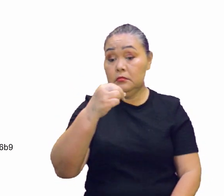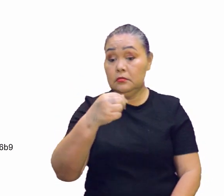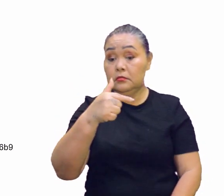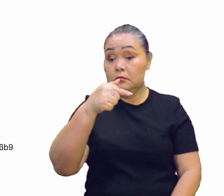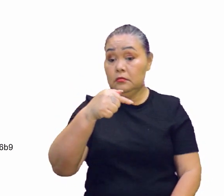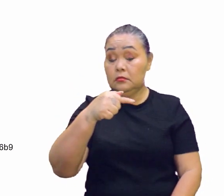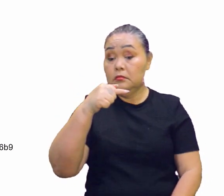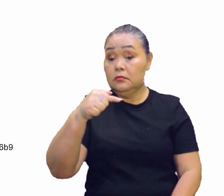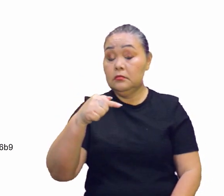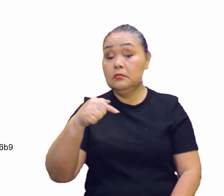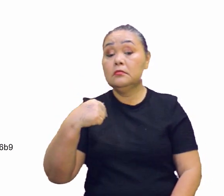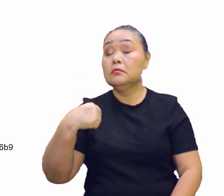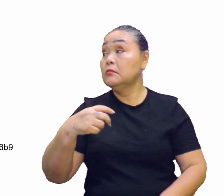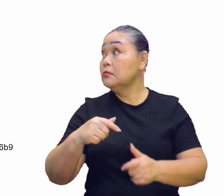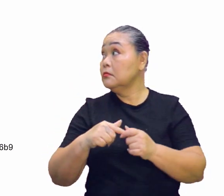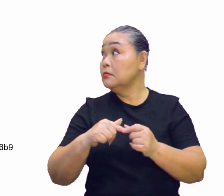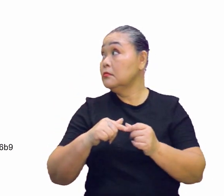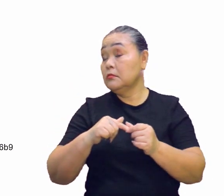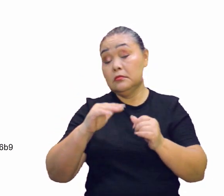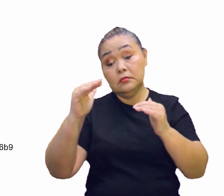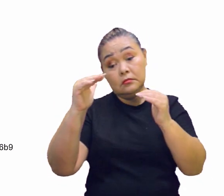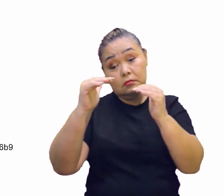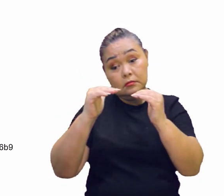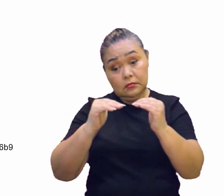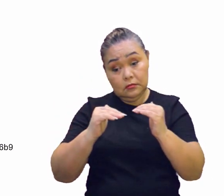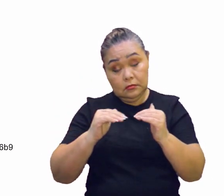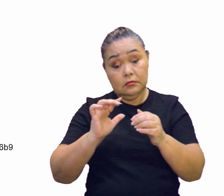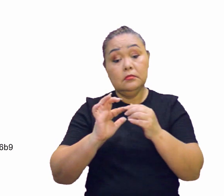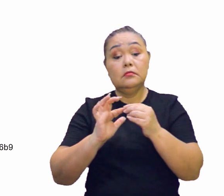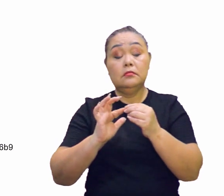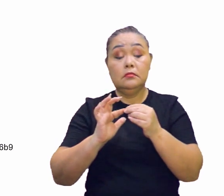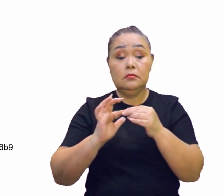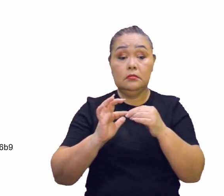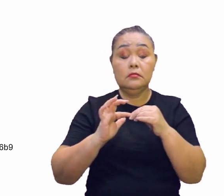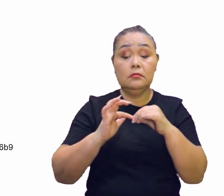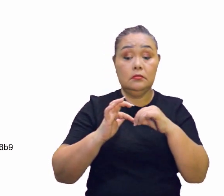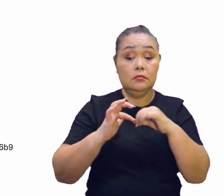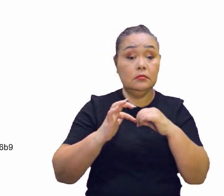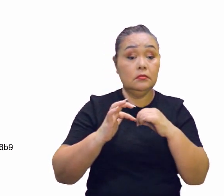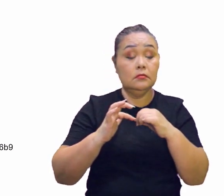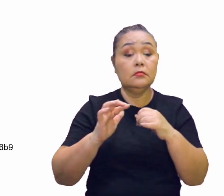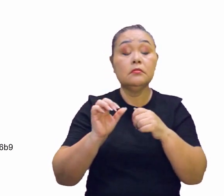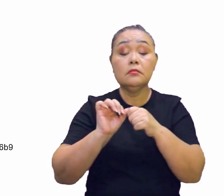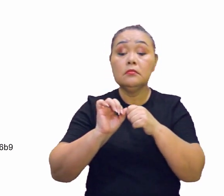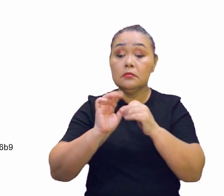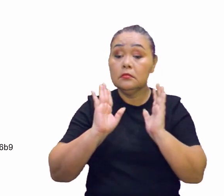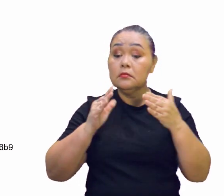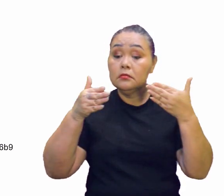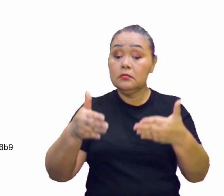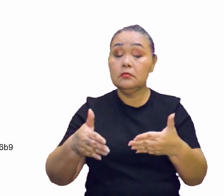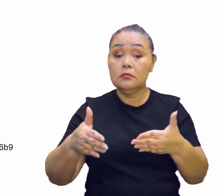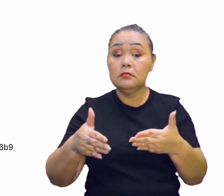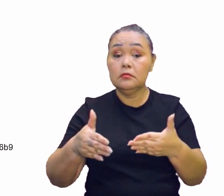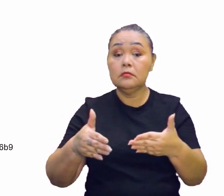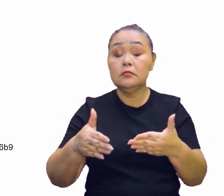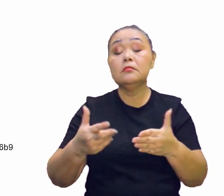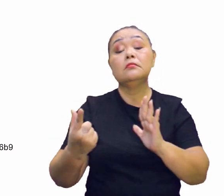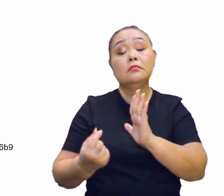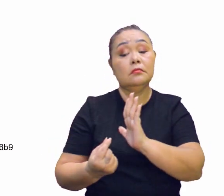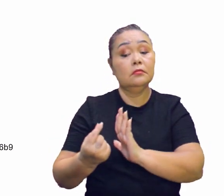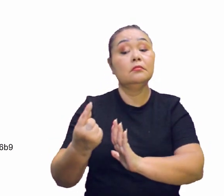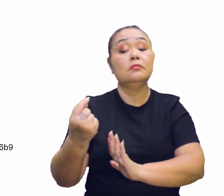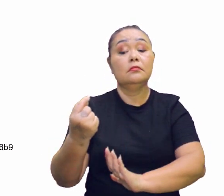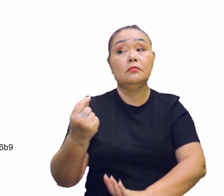2077, Jorginho, a população da China vai decrescer. Isso. Né? E isso vai afetar diretamente o quê? A economia,